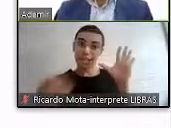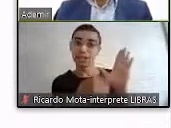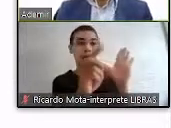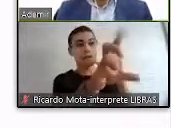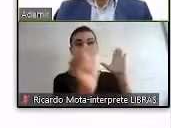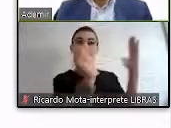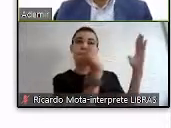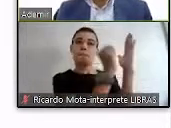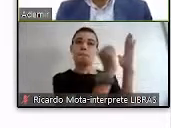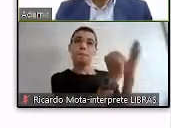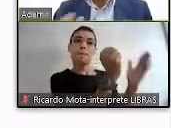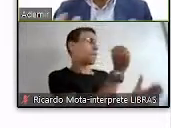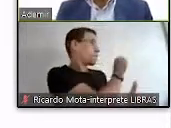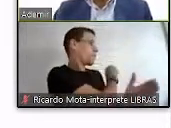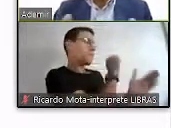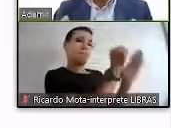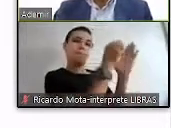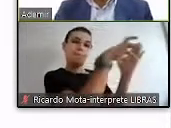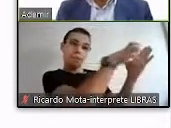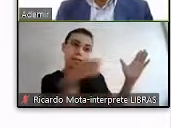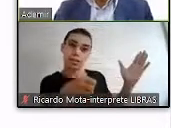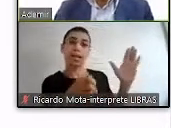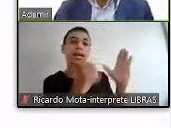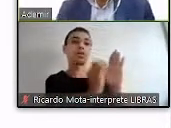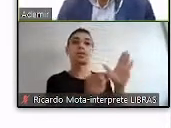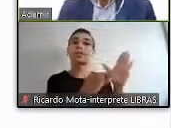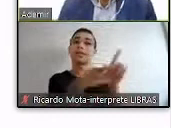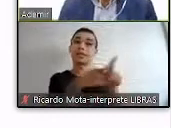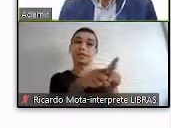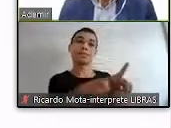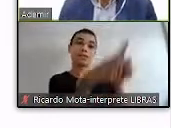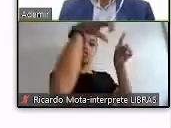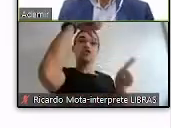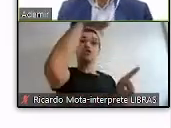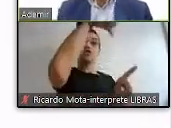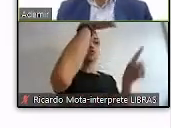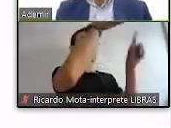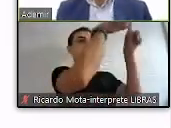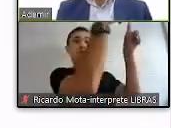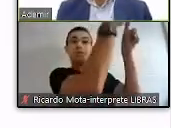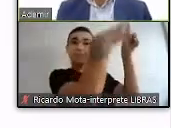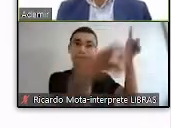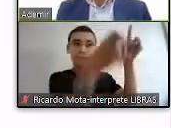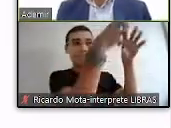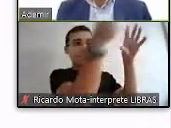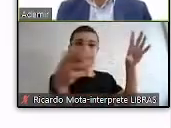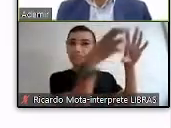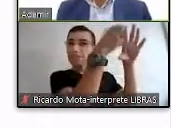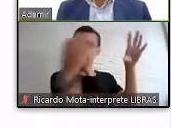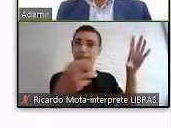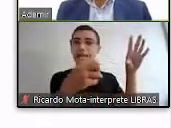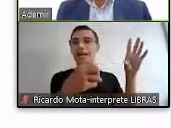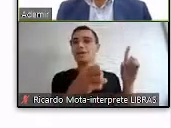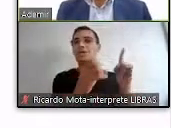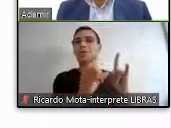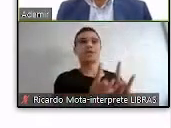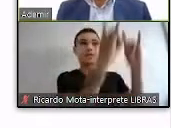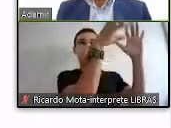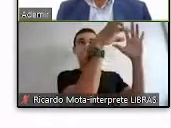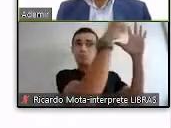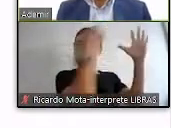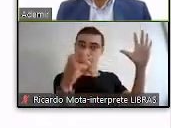se preocupam só em retirar, deixar... Mas eu tenho aí, pode ter uma sobrecarga, pode ter uma remoção